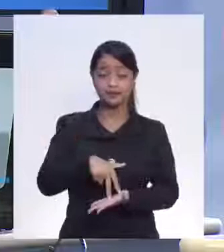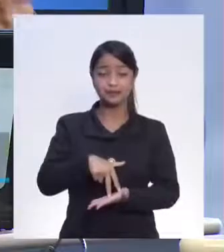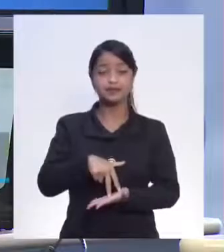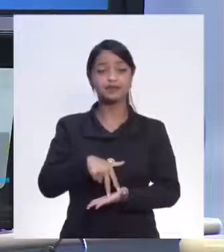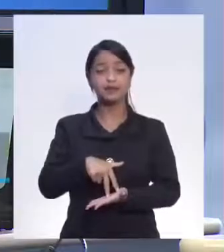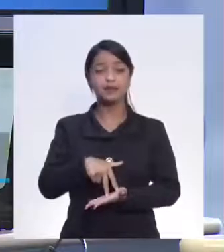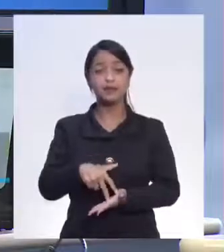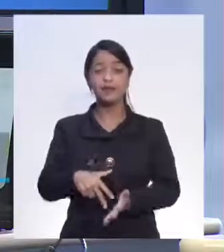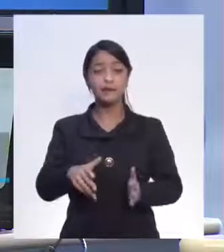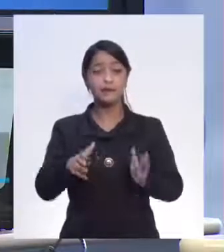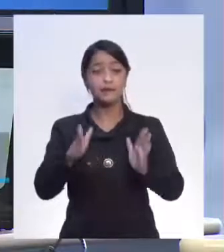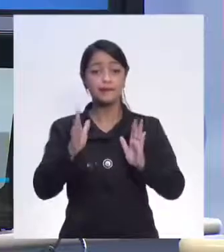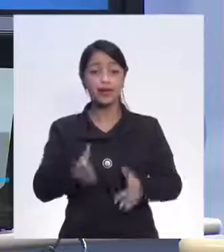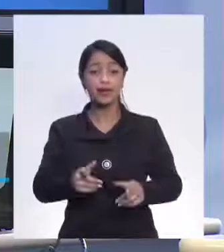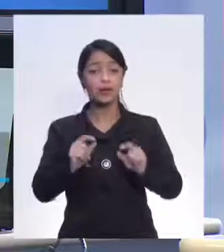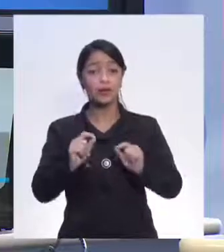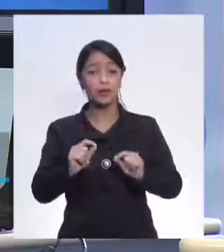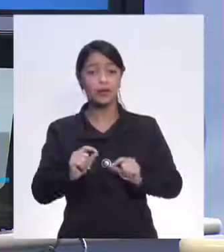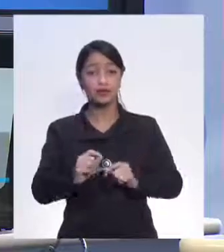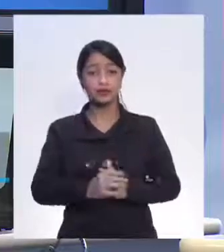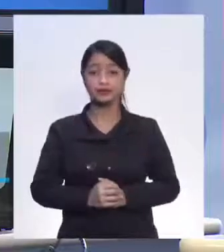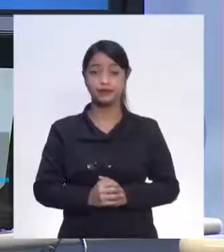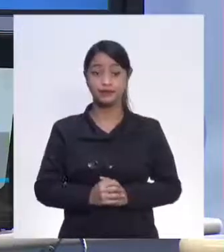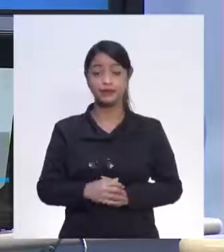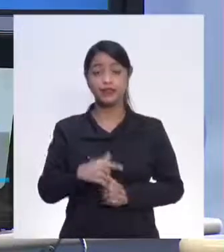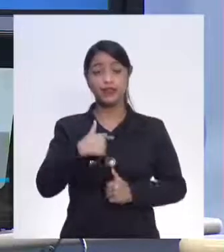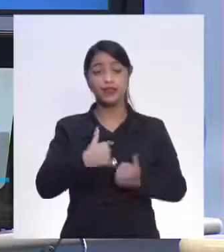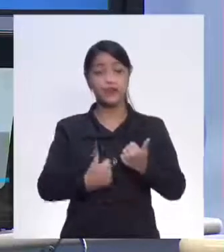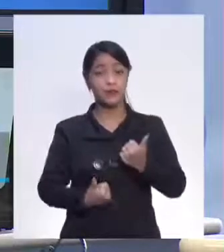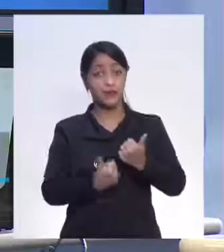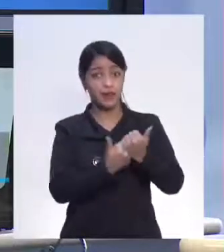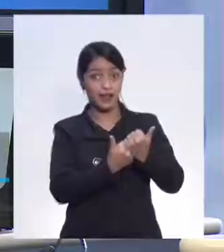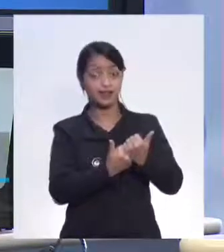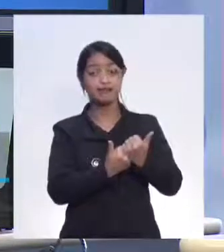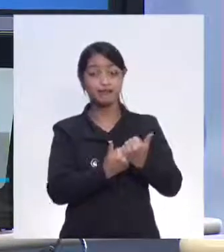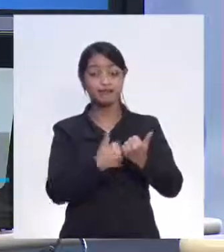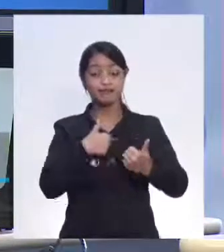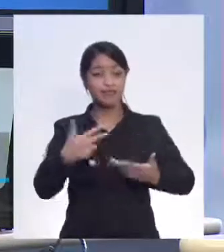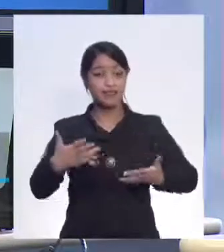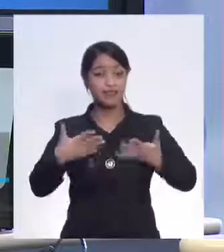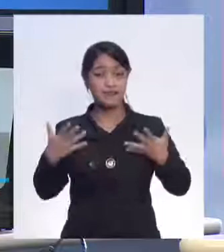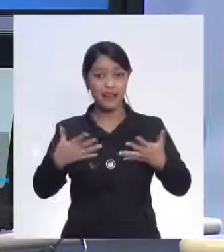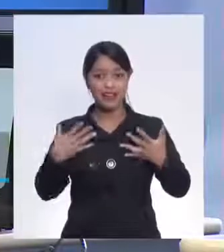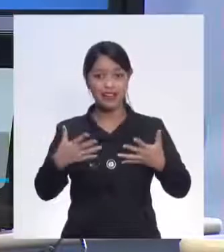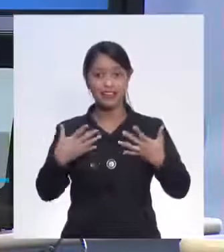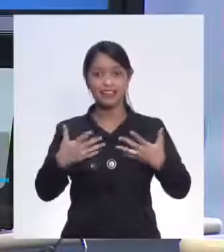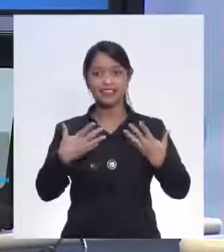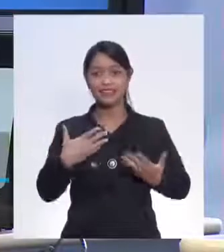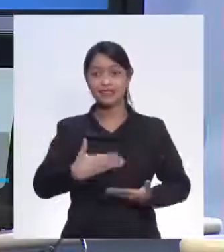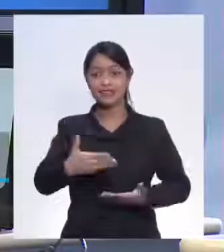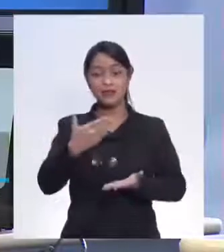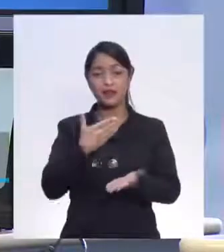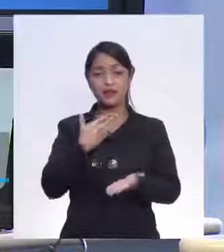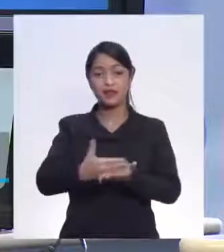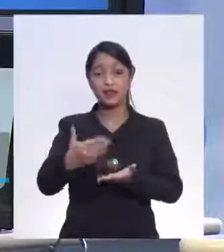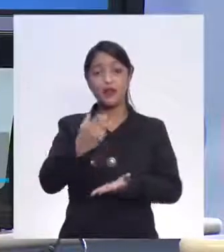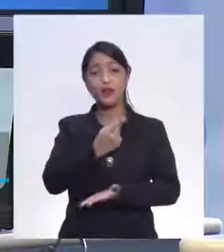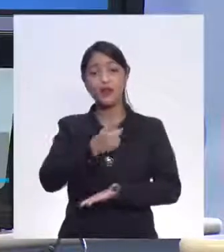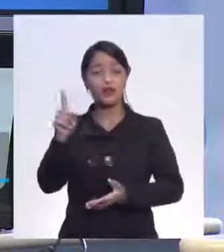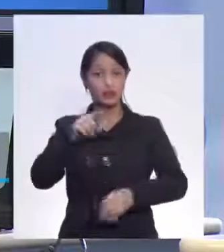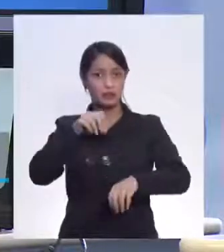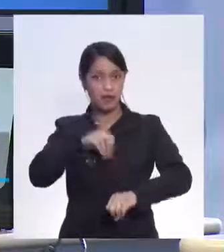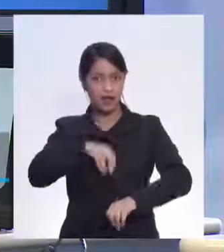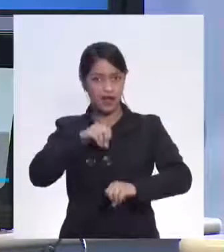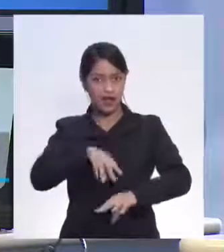já puxei-a para minha moderação. Já estou animada para começar a última aula do dia. Não, é a penúltima